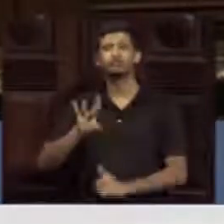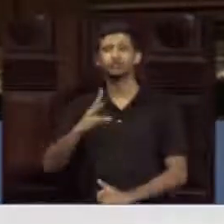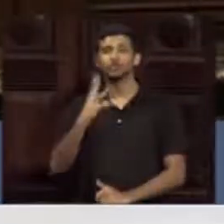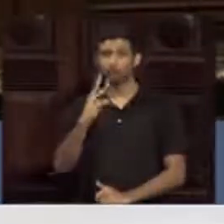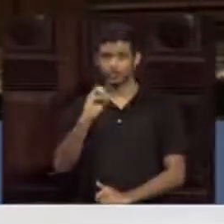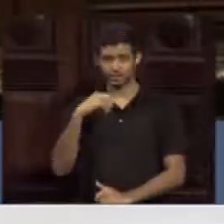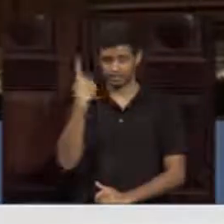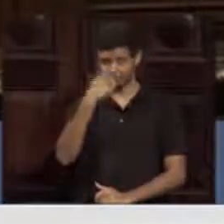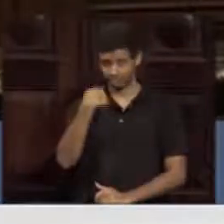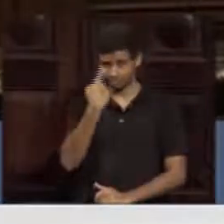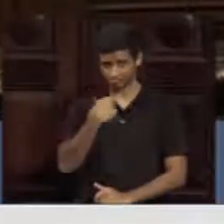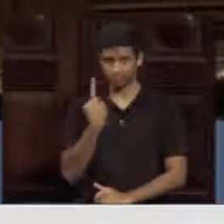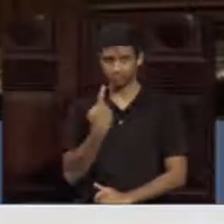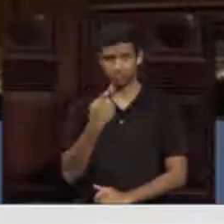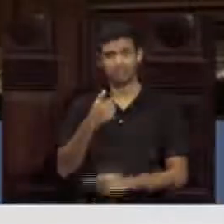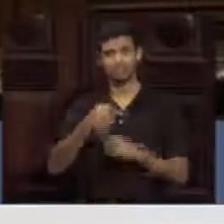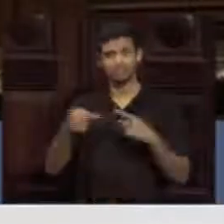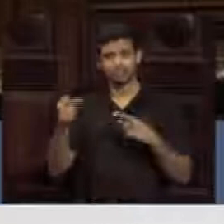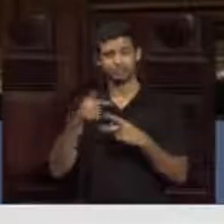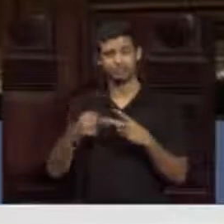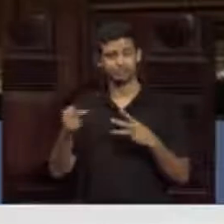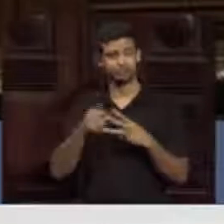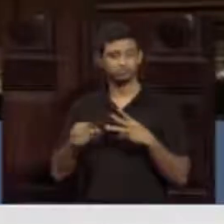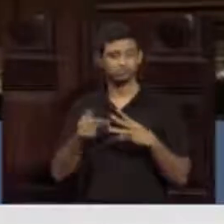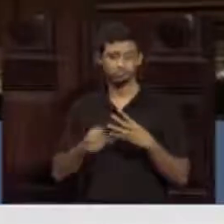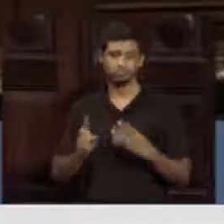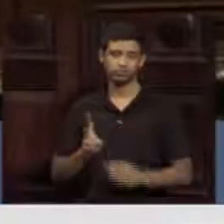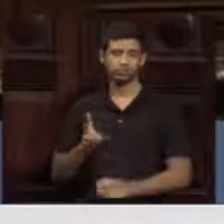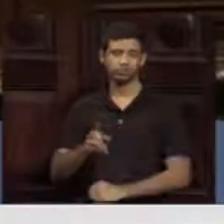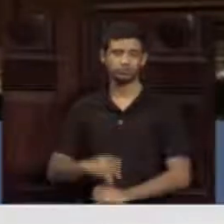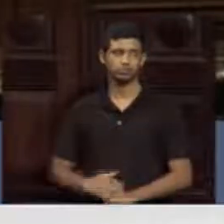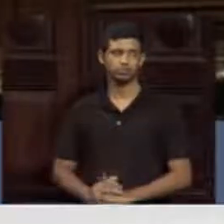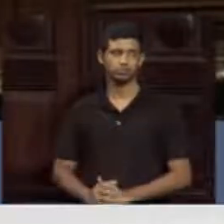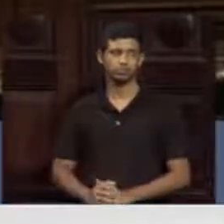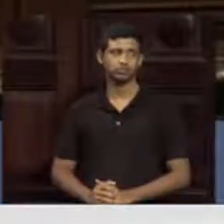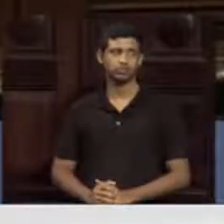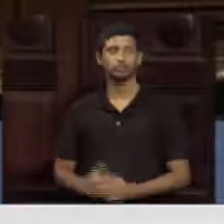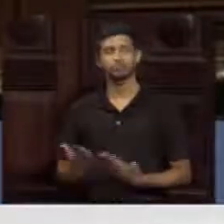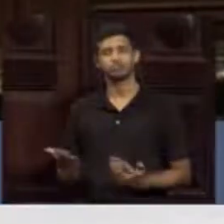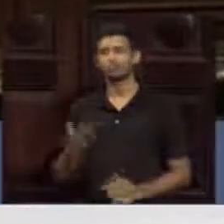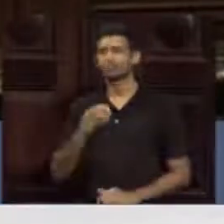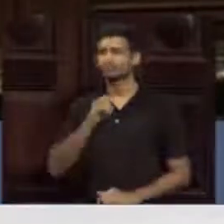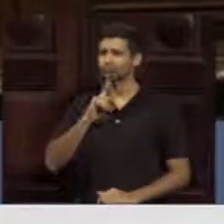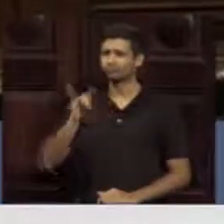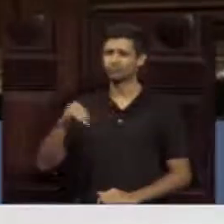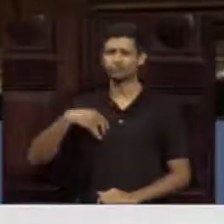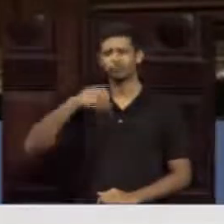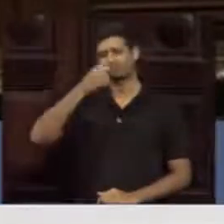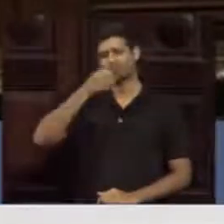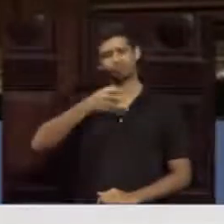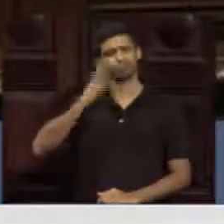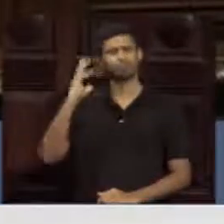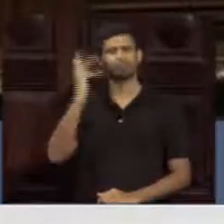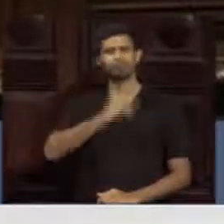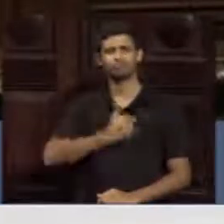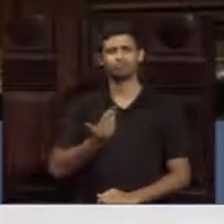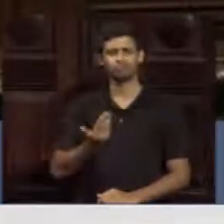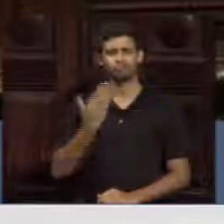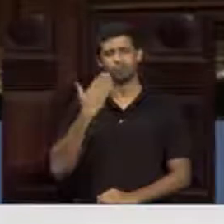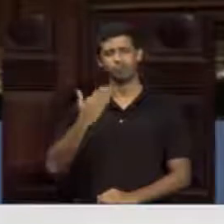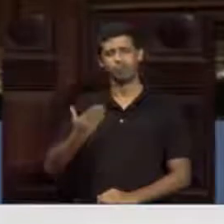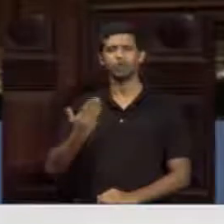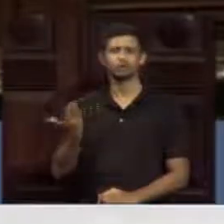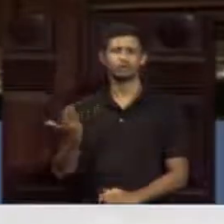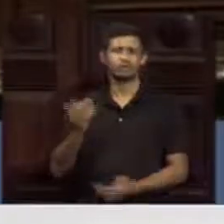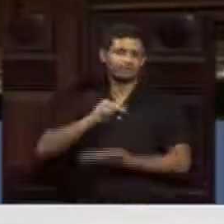horas semanais. Então, foi um belo dia sobre esse aspecto,